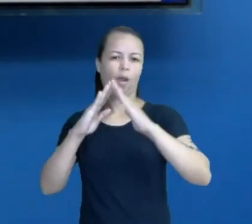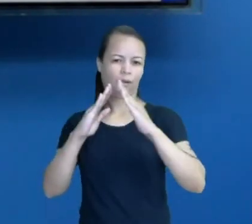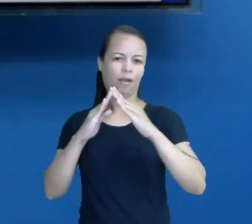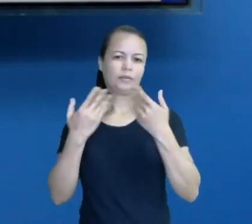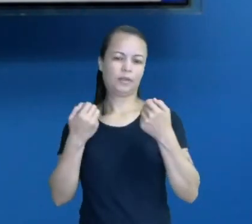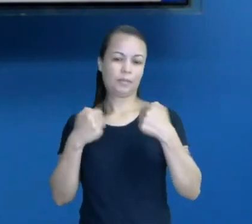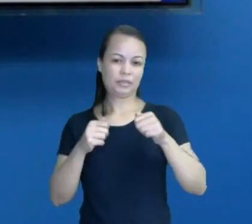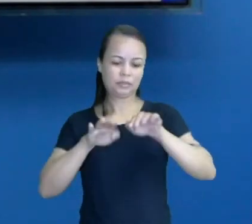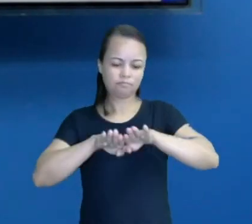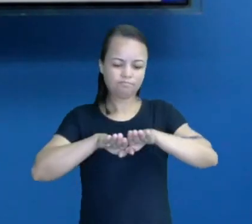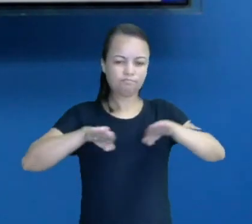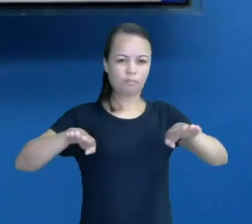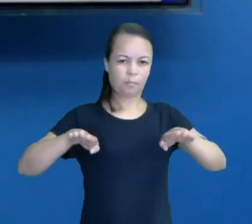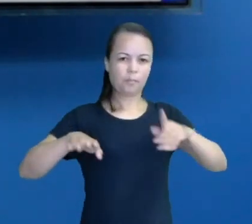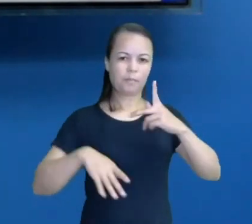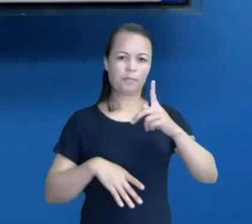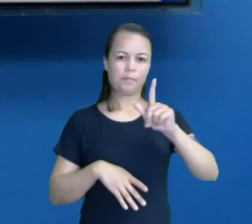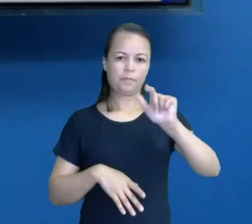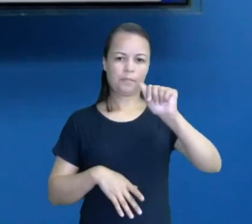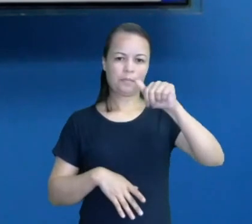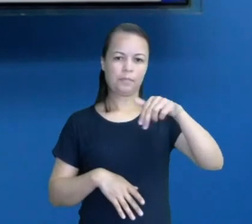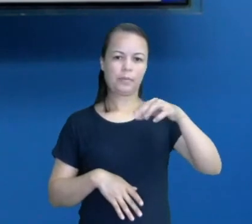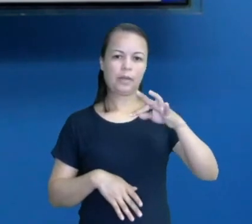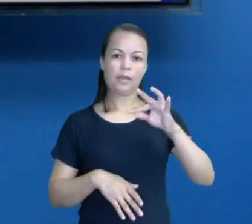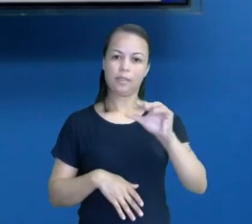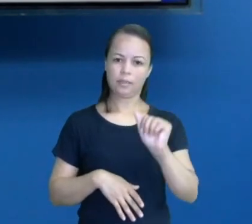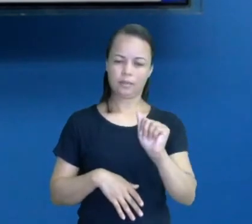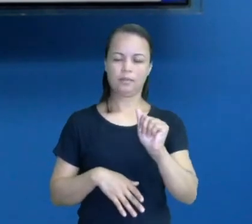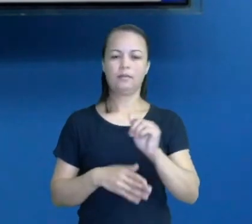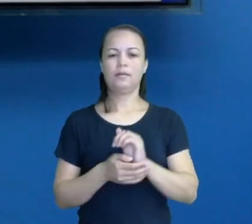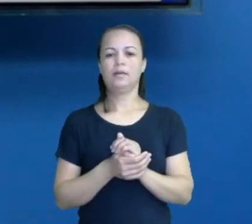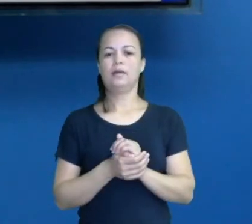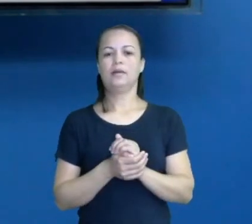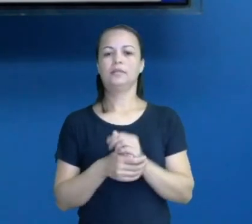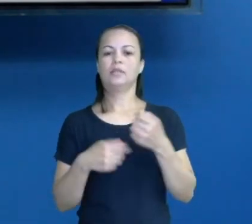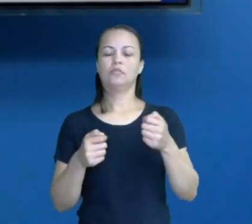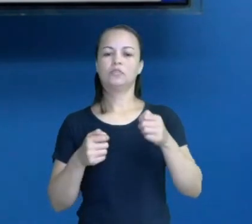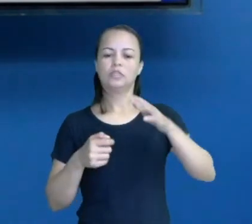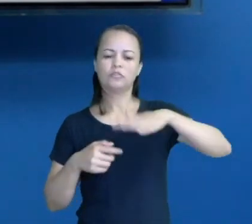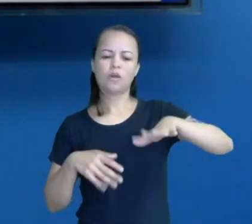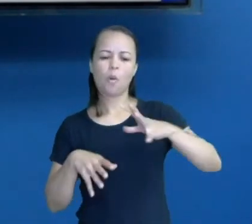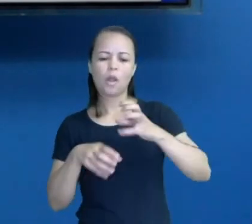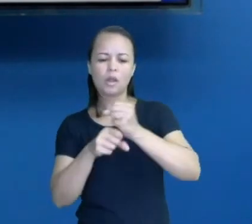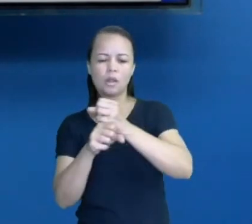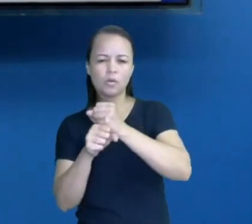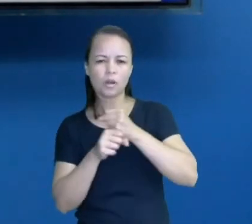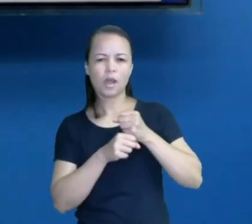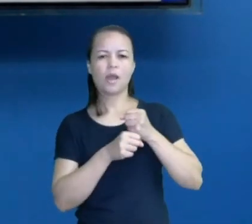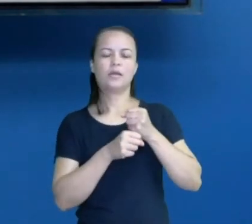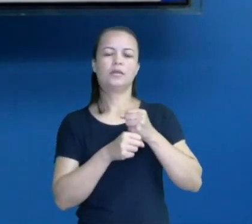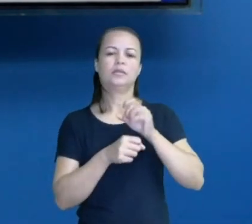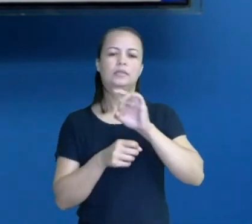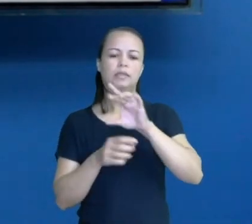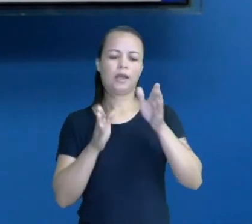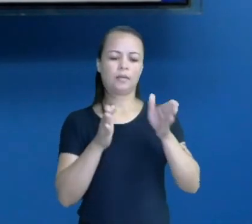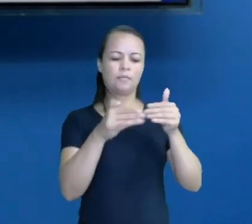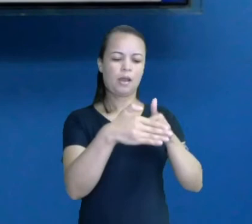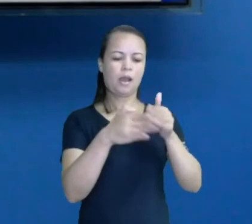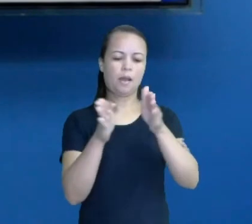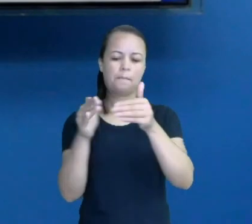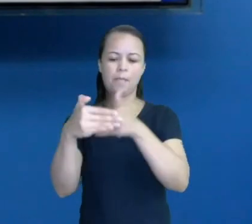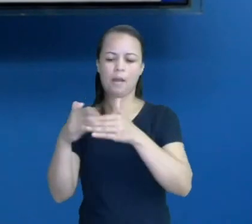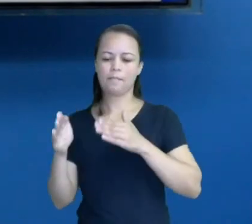uma planta. Então aí vocês vão calcular a área de cada cômodo e responder as questões que